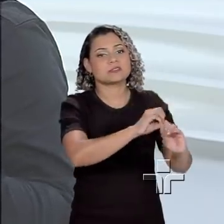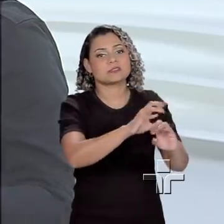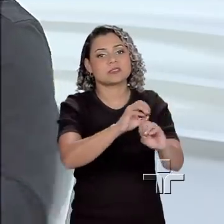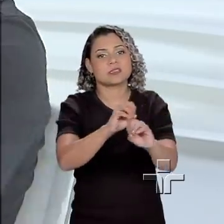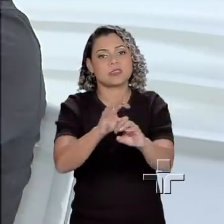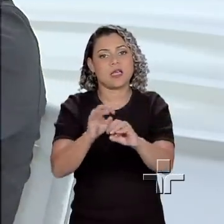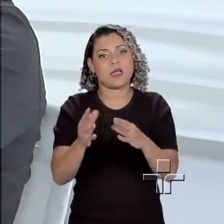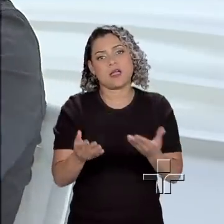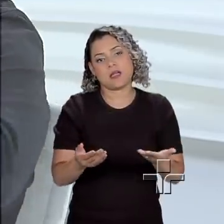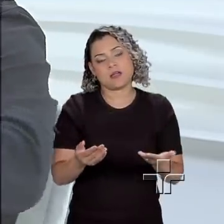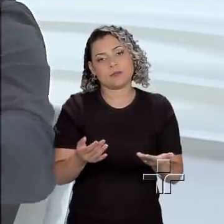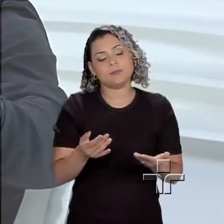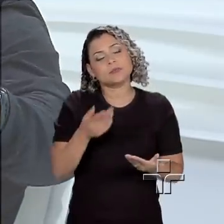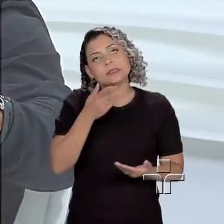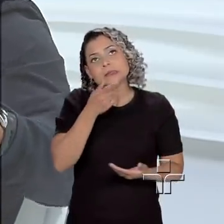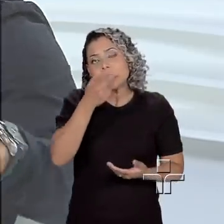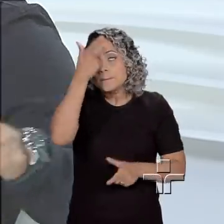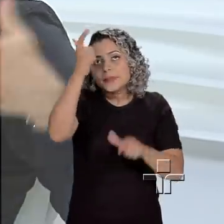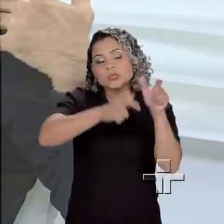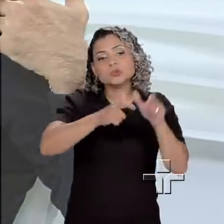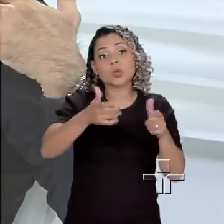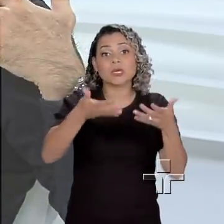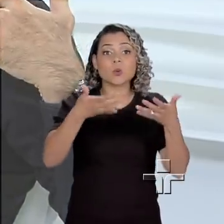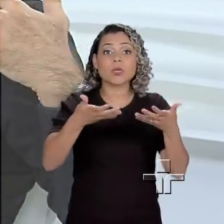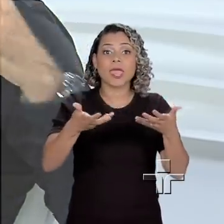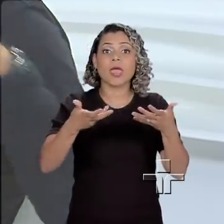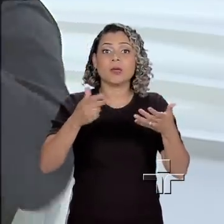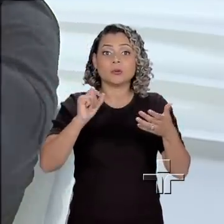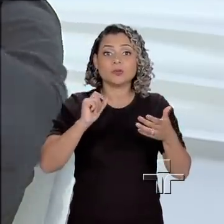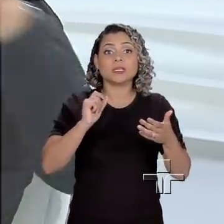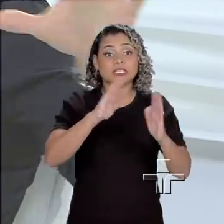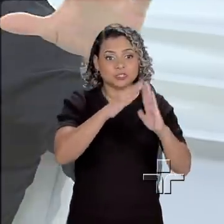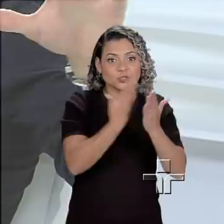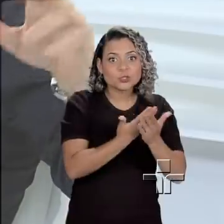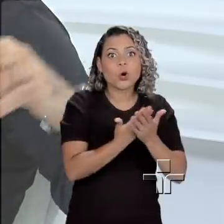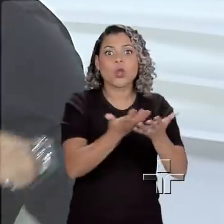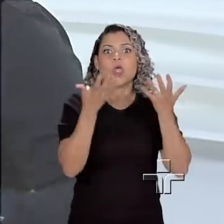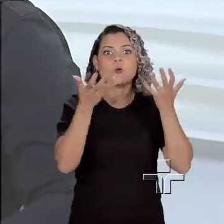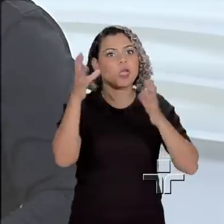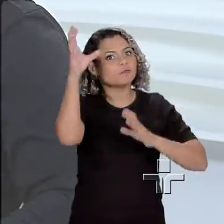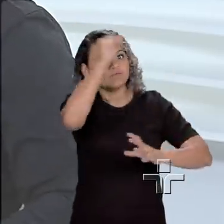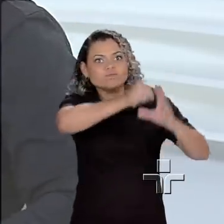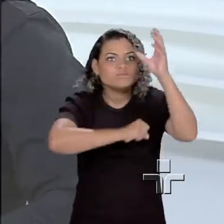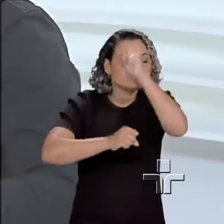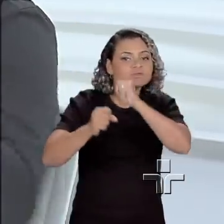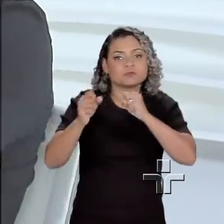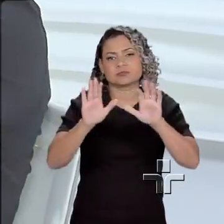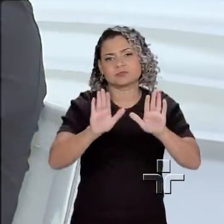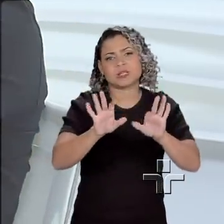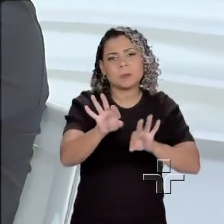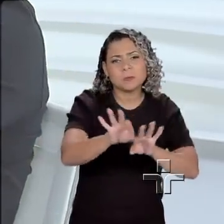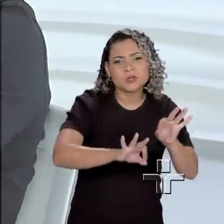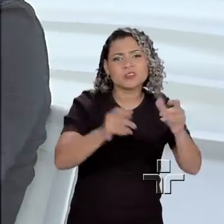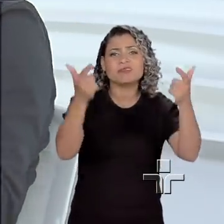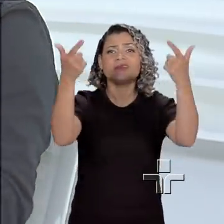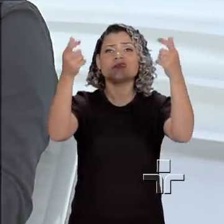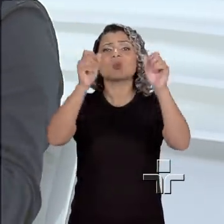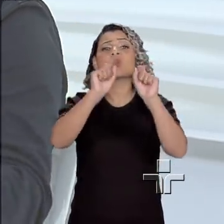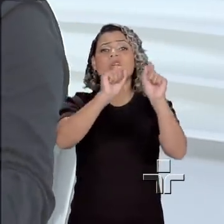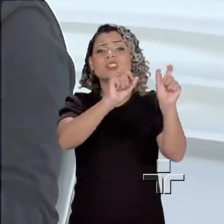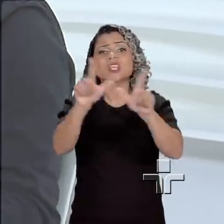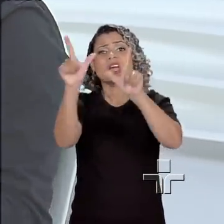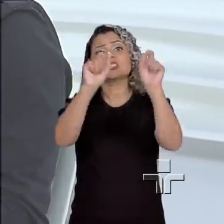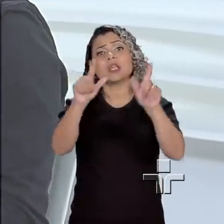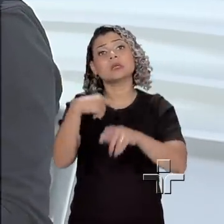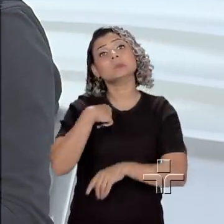produção de pessoas que entenderam o mundo. Eu vou para frente de uma sala de aula, copio alguma coisa, projeto slides, ficam as pessoas lá copiando e